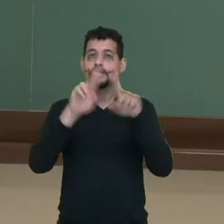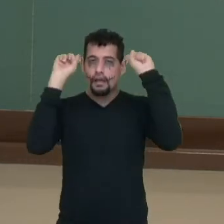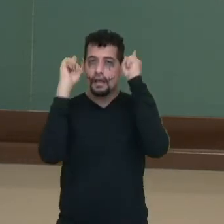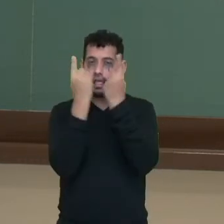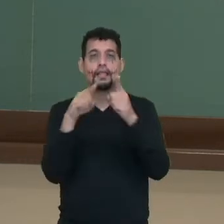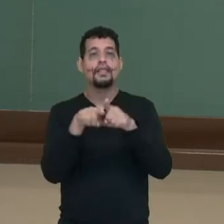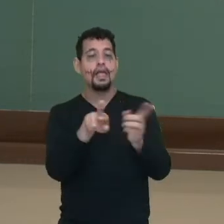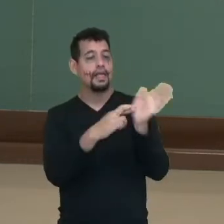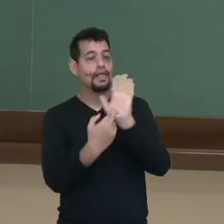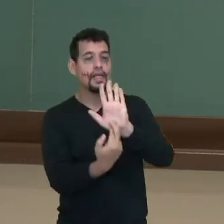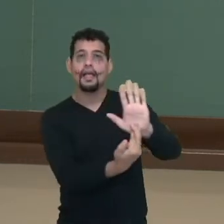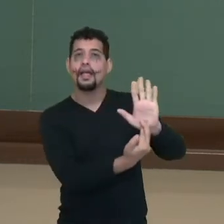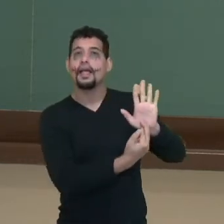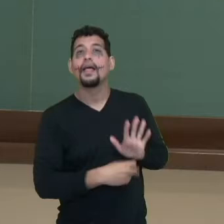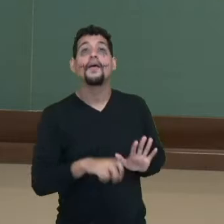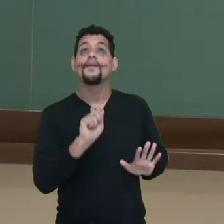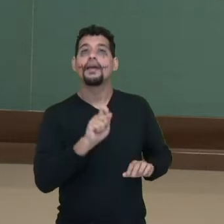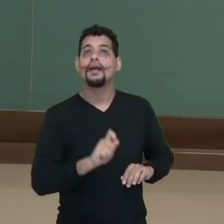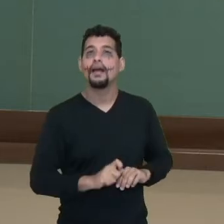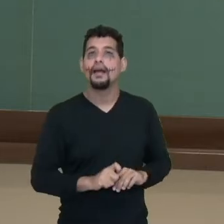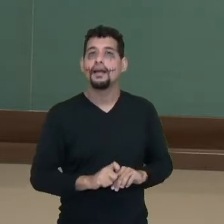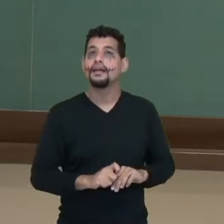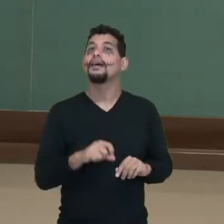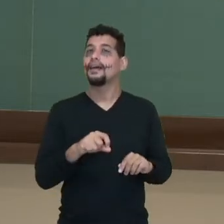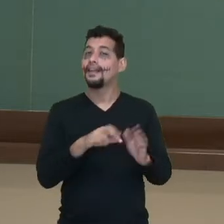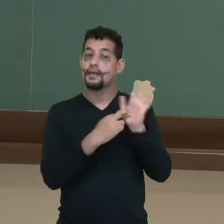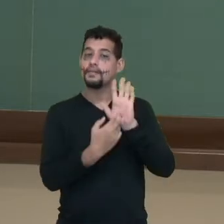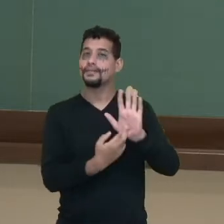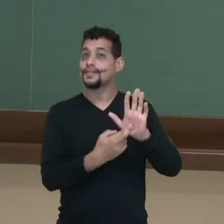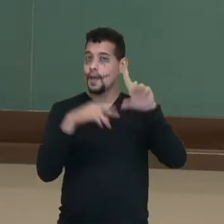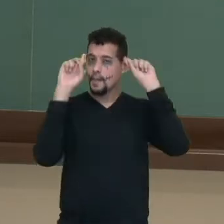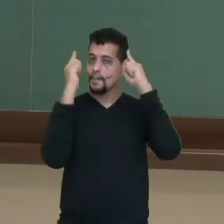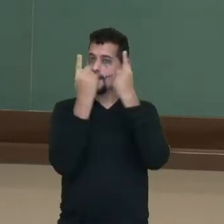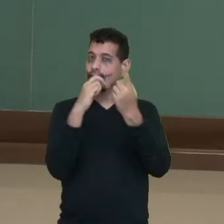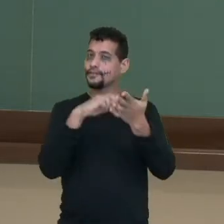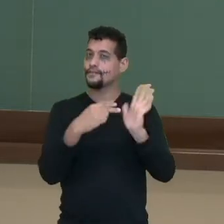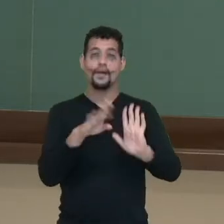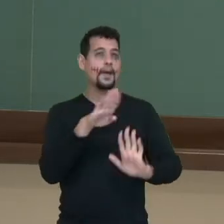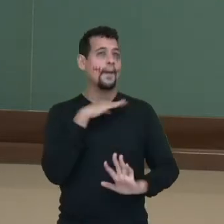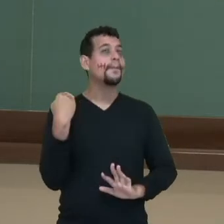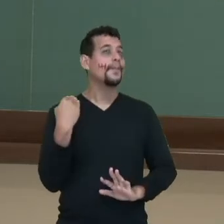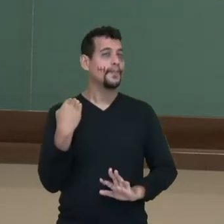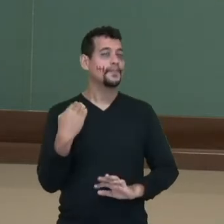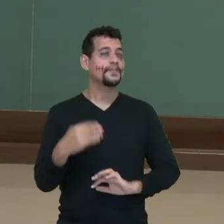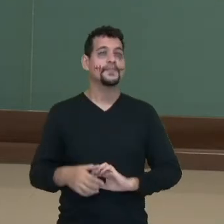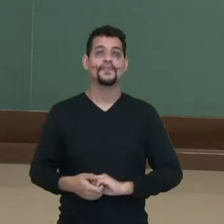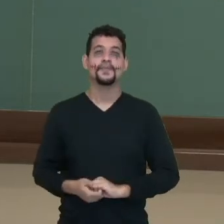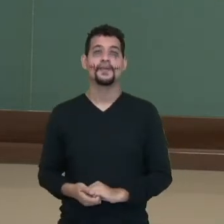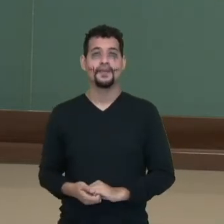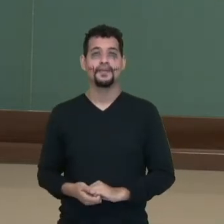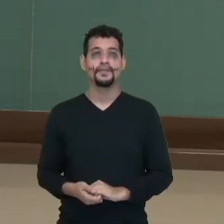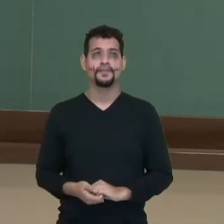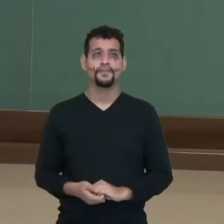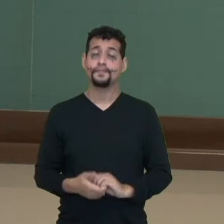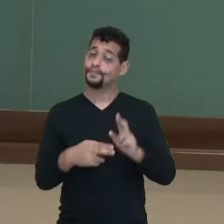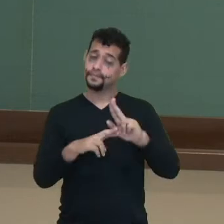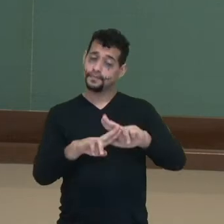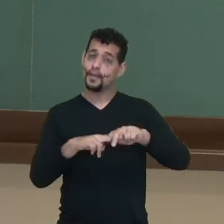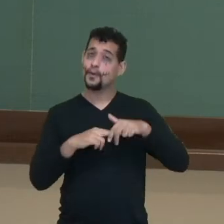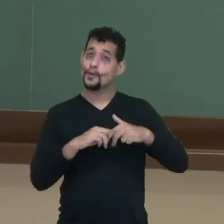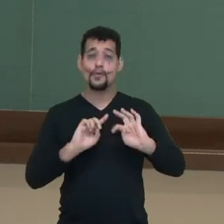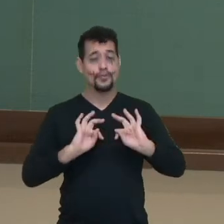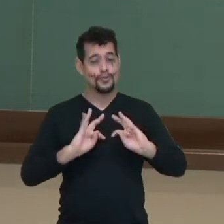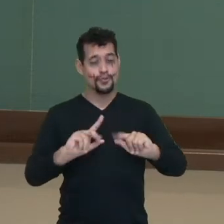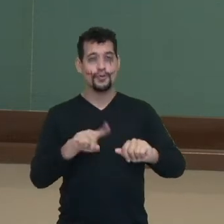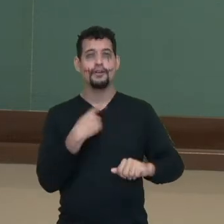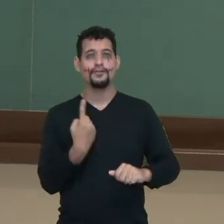a representação mexicana da morte, certo? Por isso estamos todos